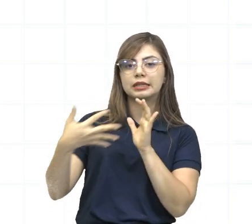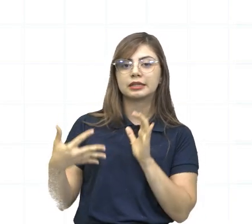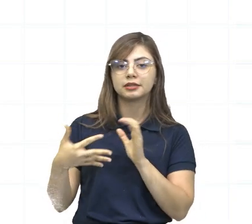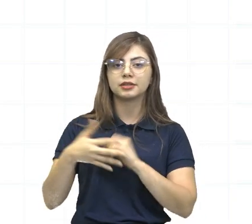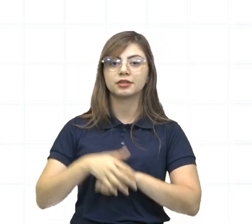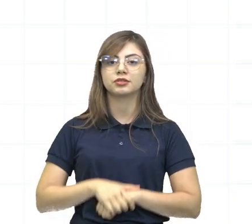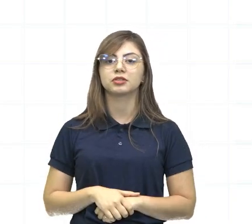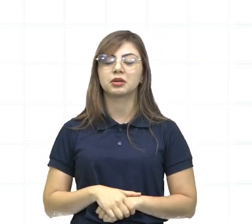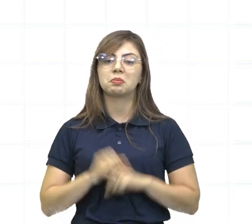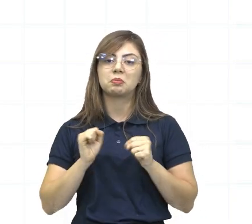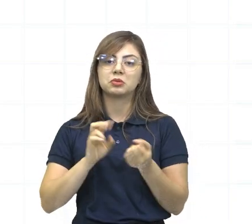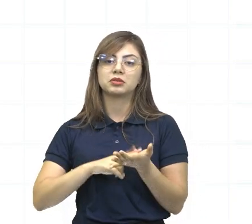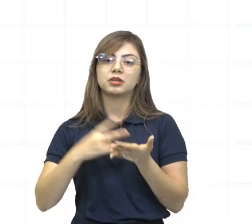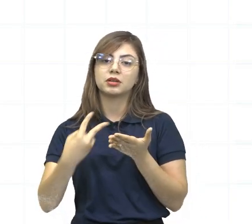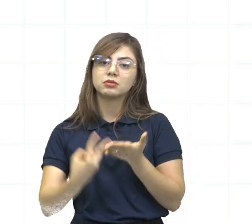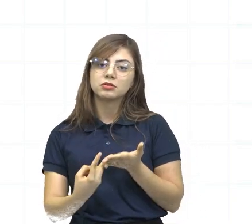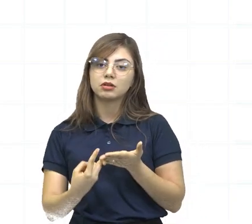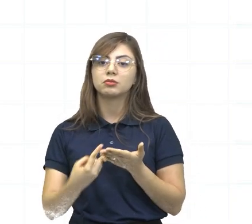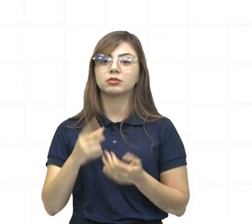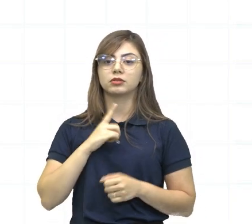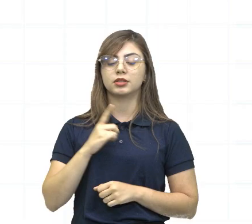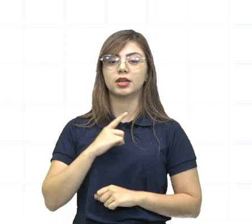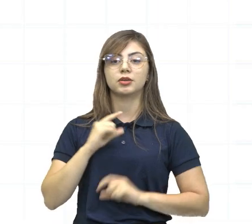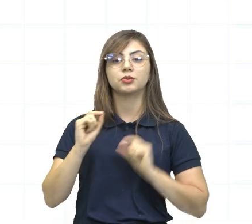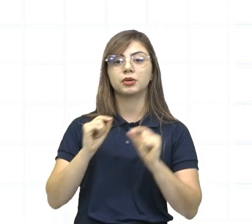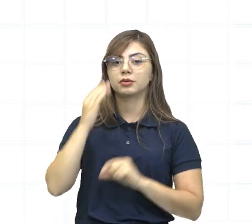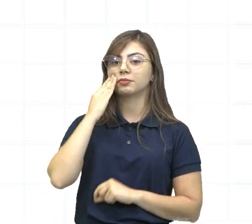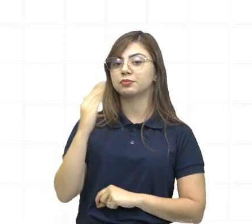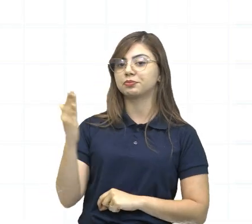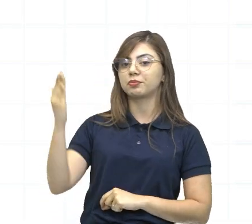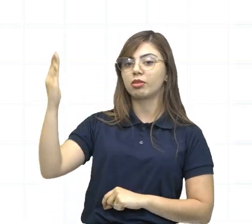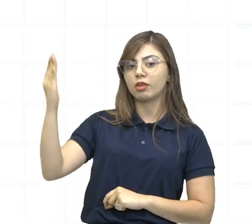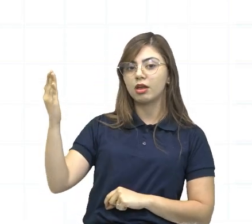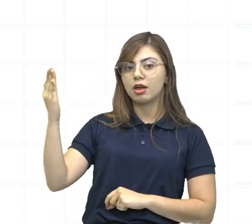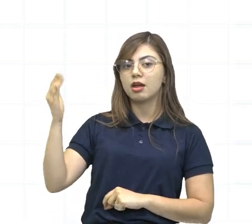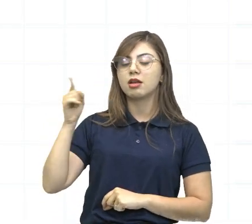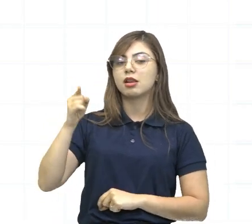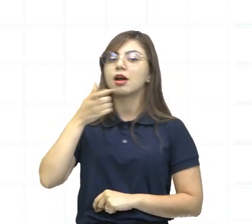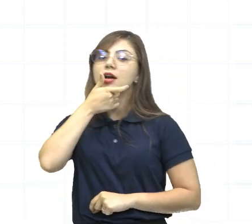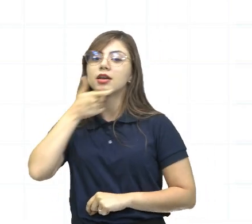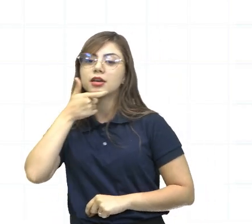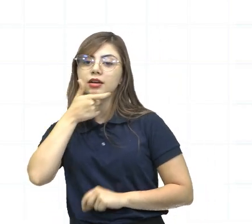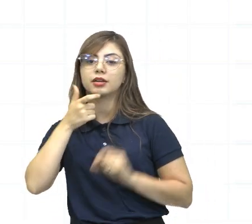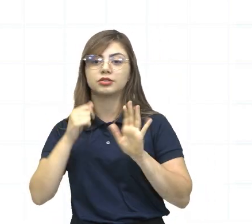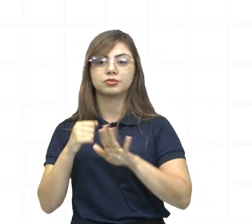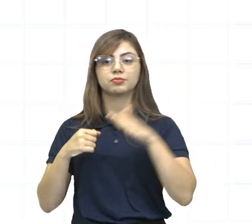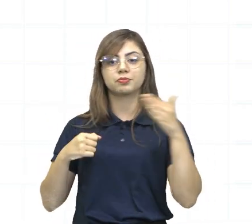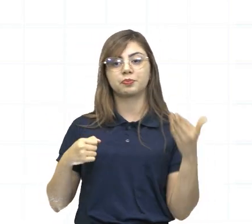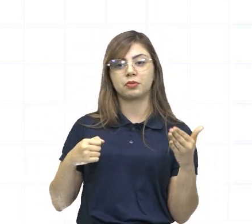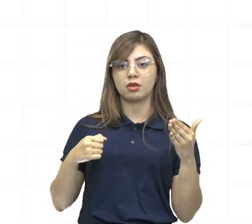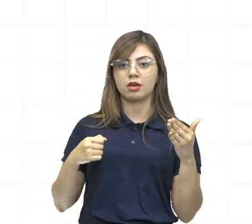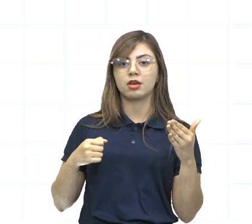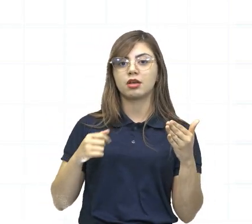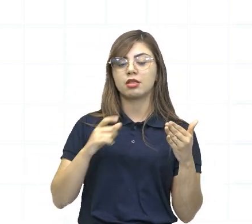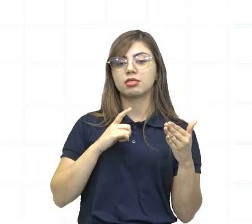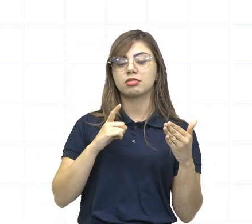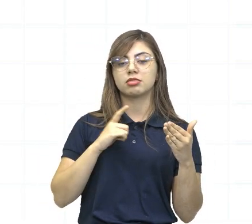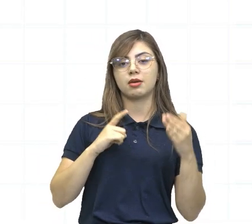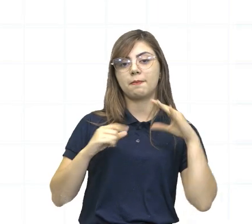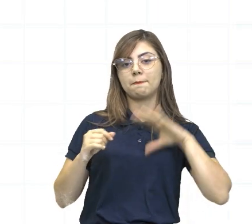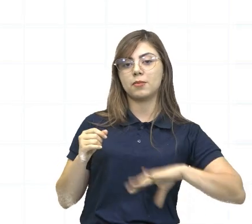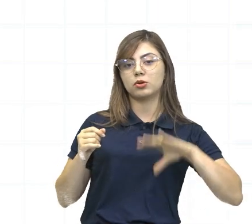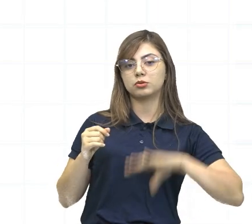traduções possíveis, né? Normalmente é pistas mesmo. Assumptions seriam suposições, né? Aí,